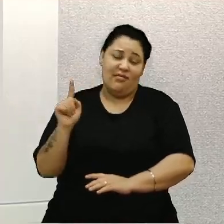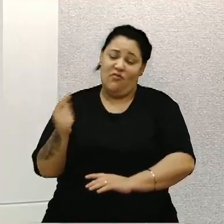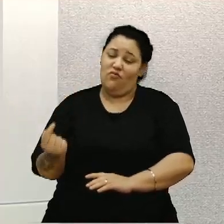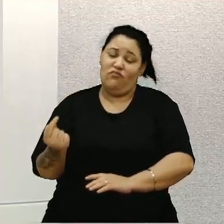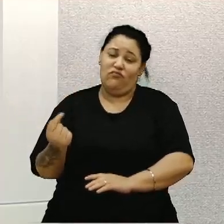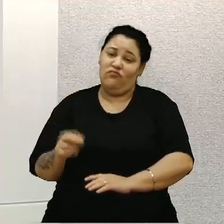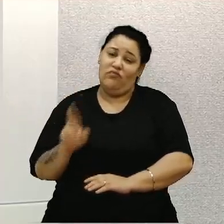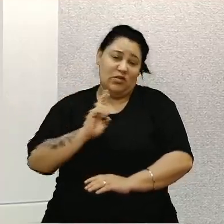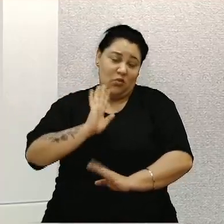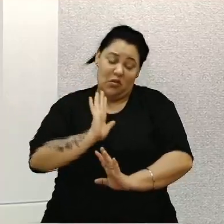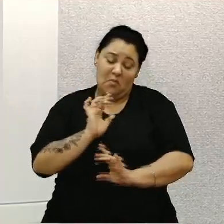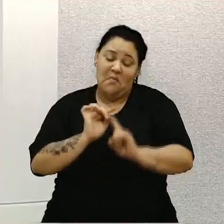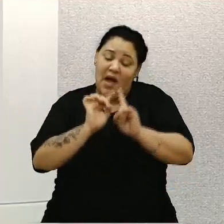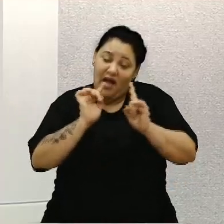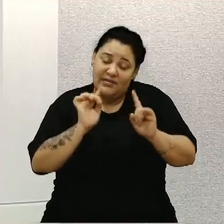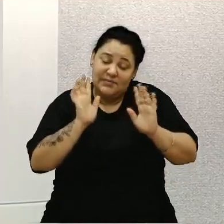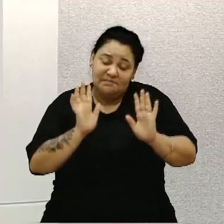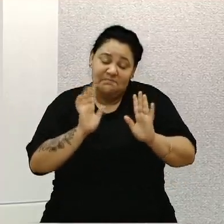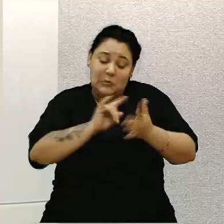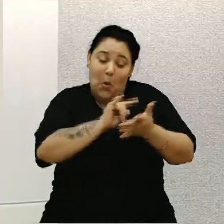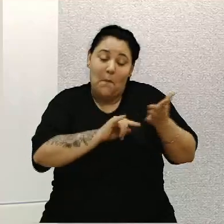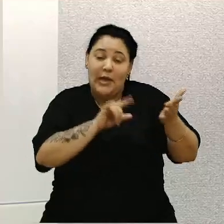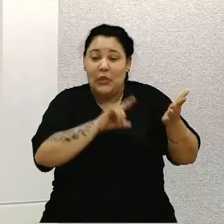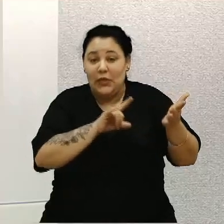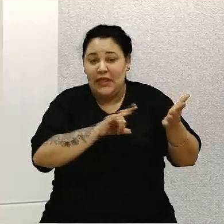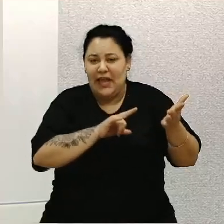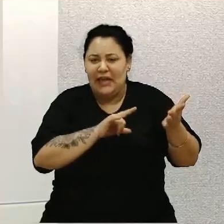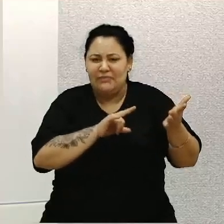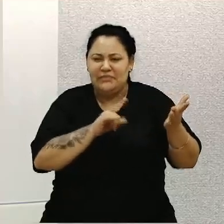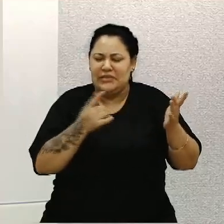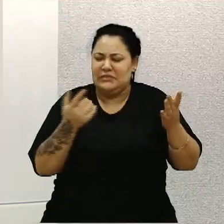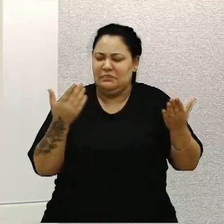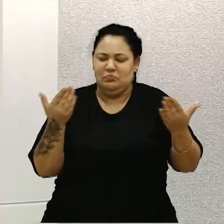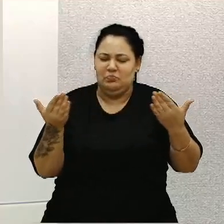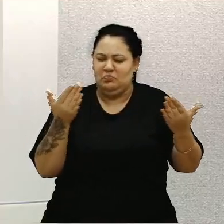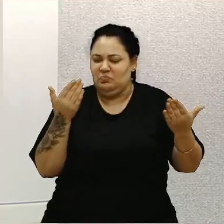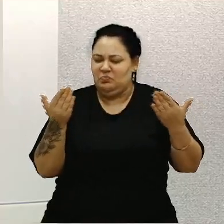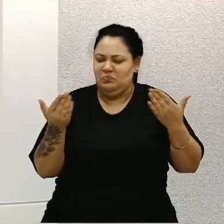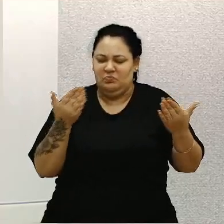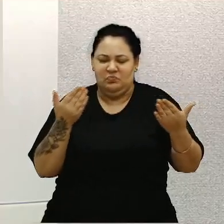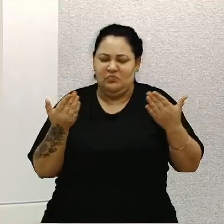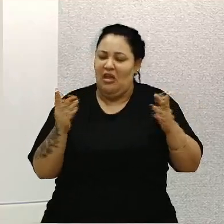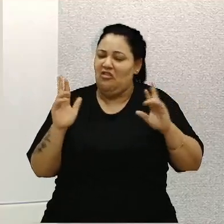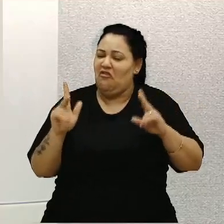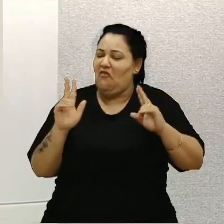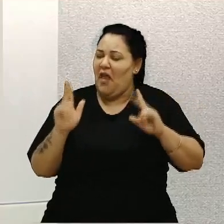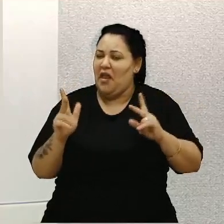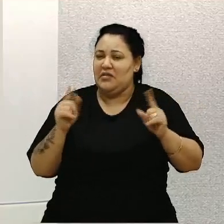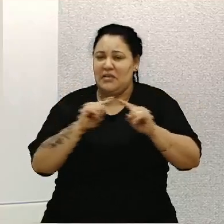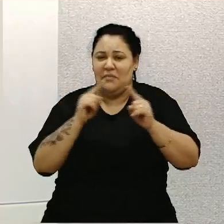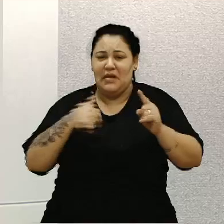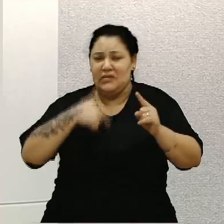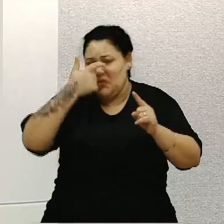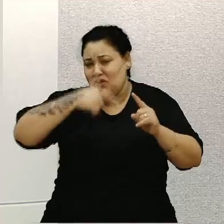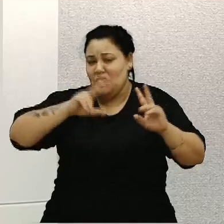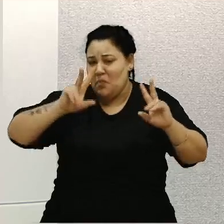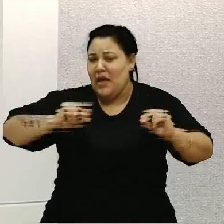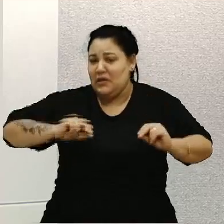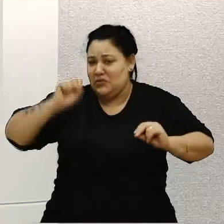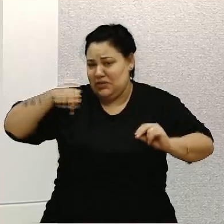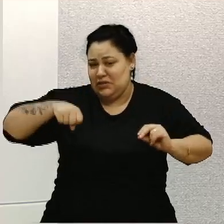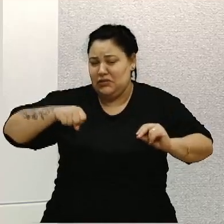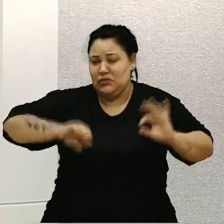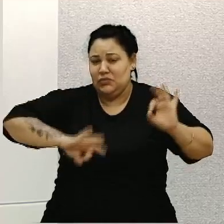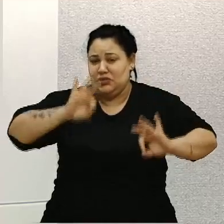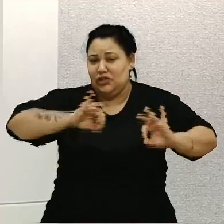parecer tem suas controvérsias, tá? Mas eu acho que o mérito do projeto é muito importante, então eu votarei